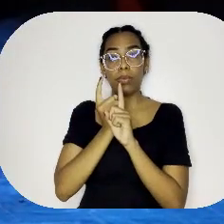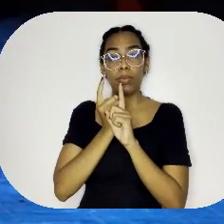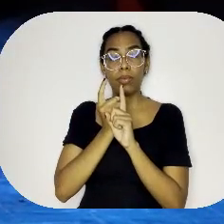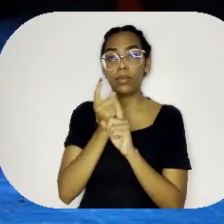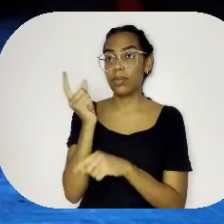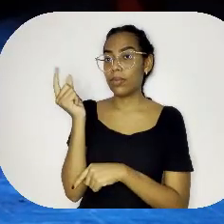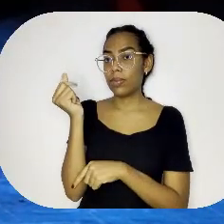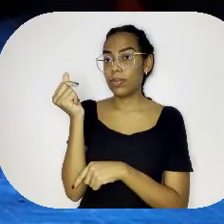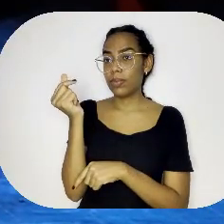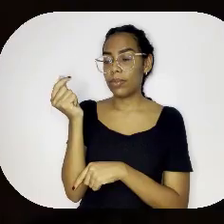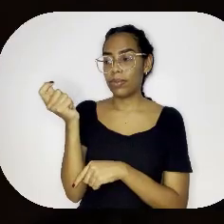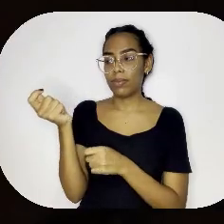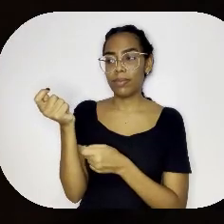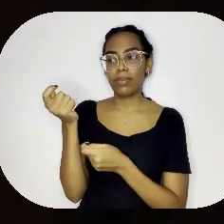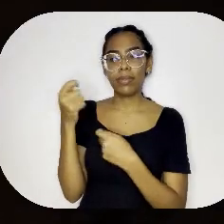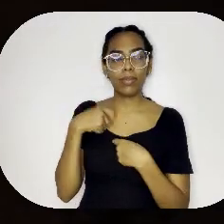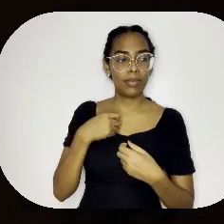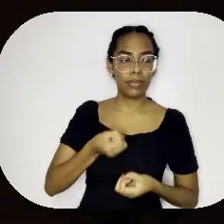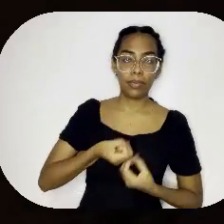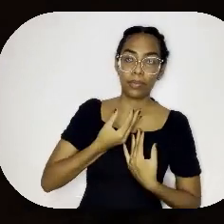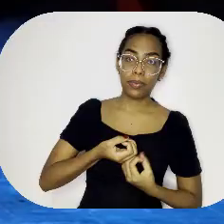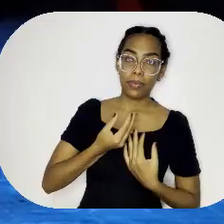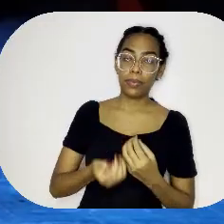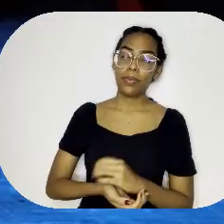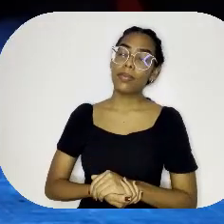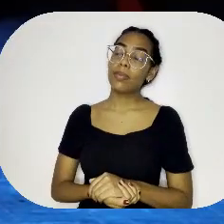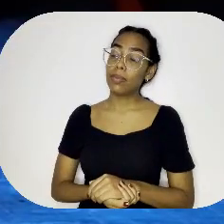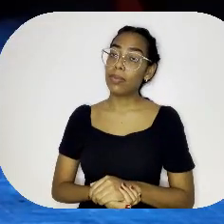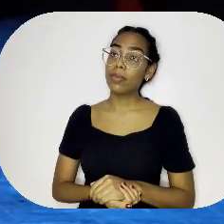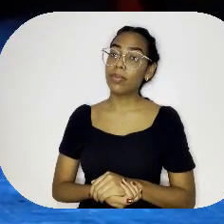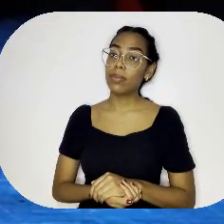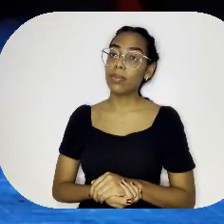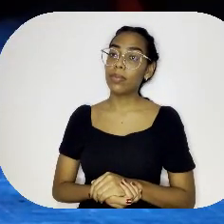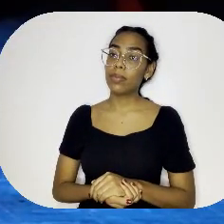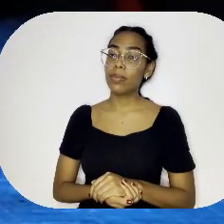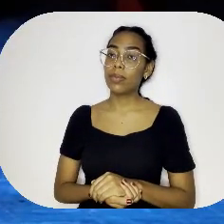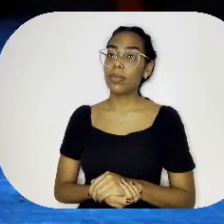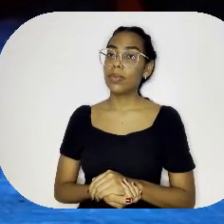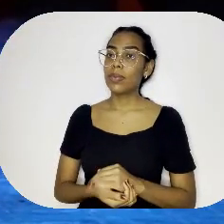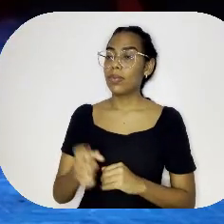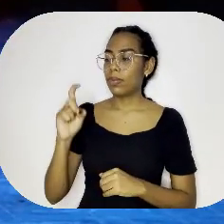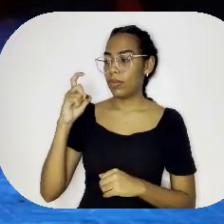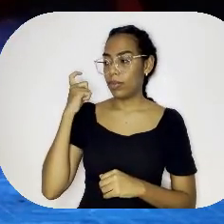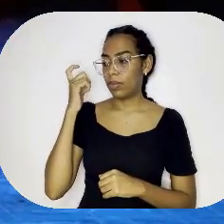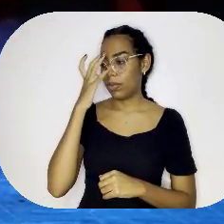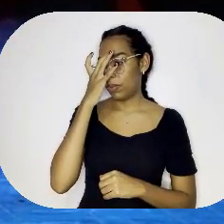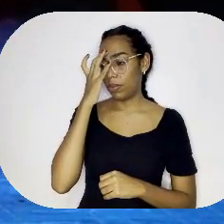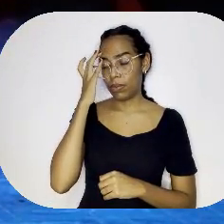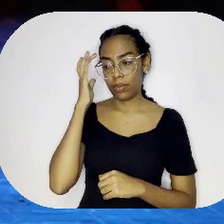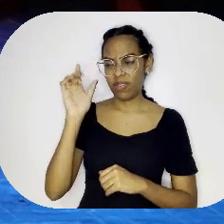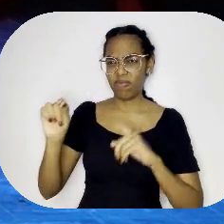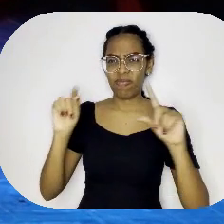não encontra novas pessoas pra dividir aqui o espaço. As despesas. Os